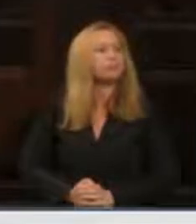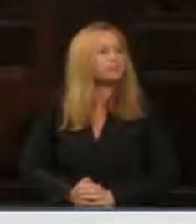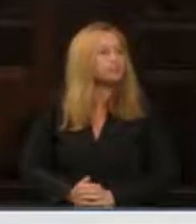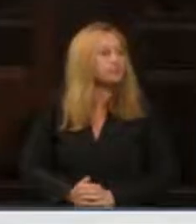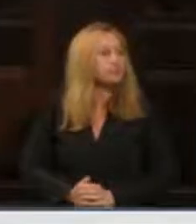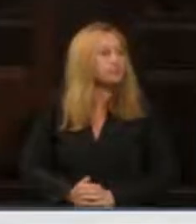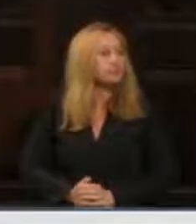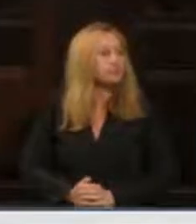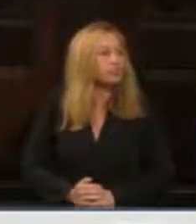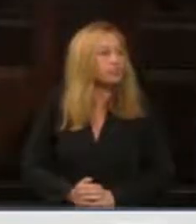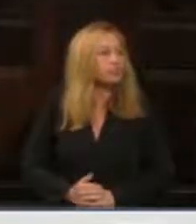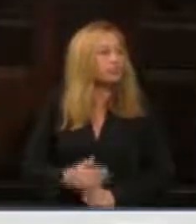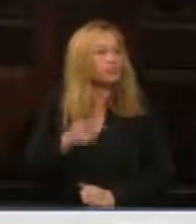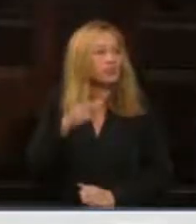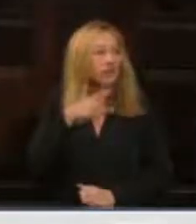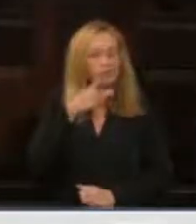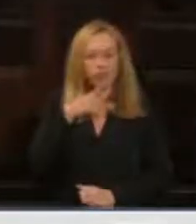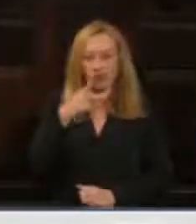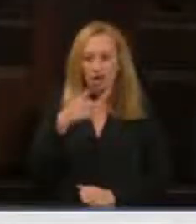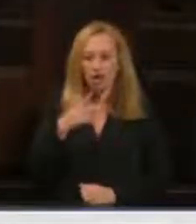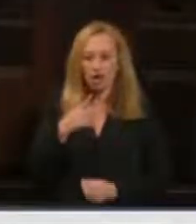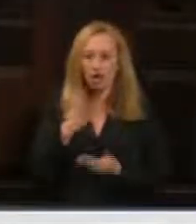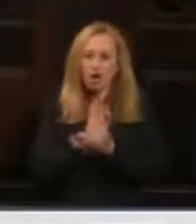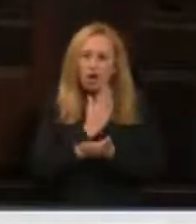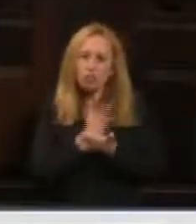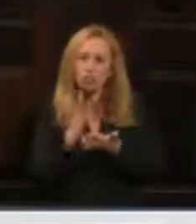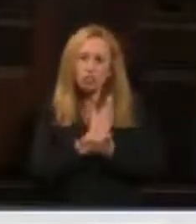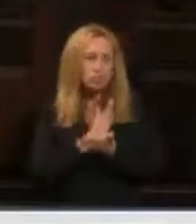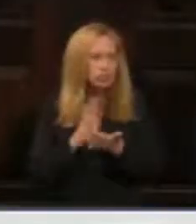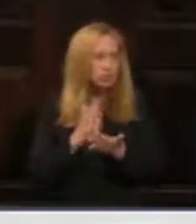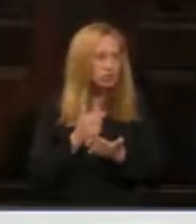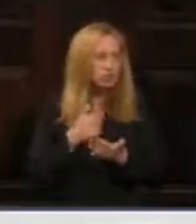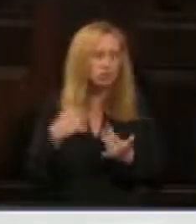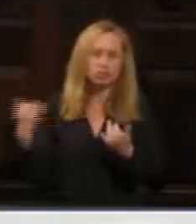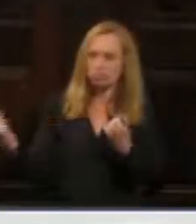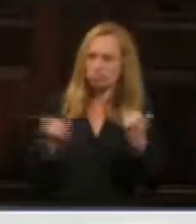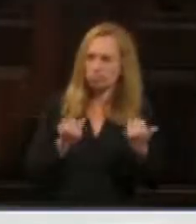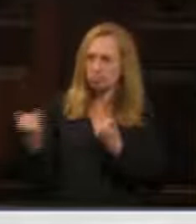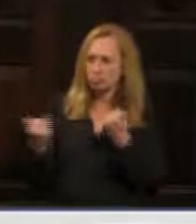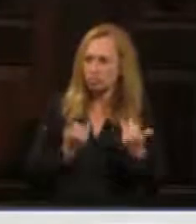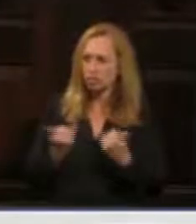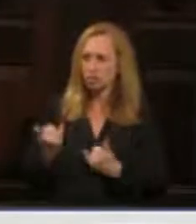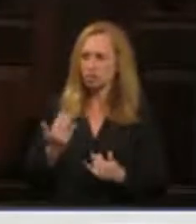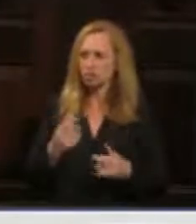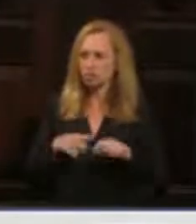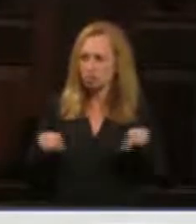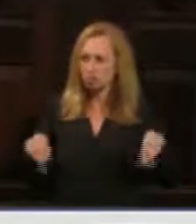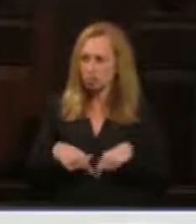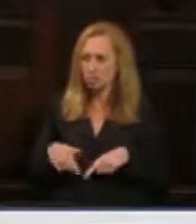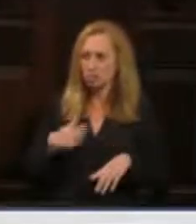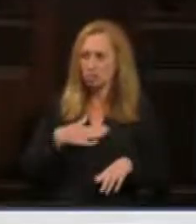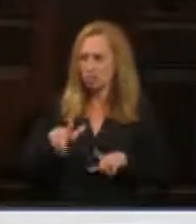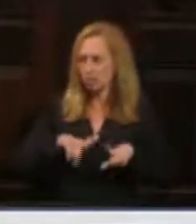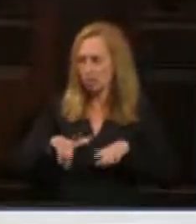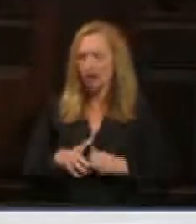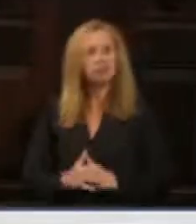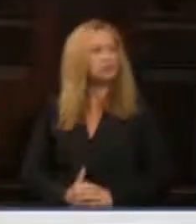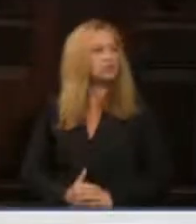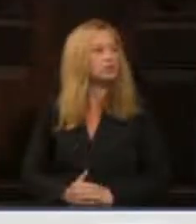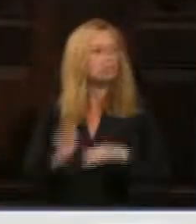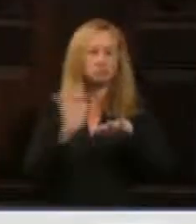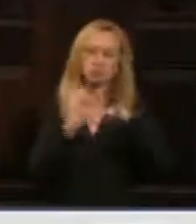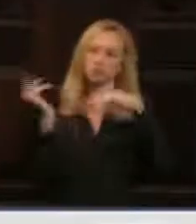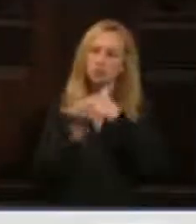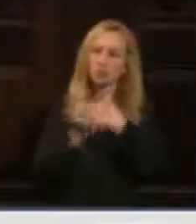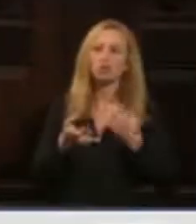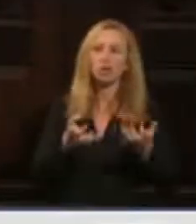para relatar as denúncias que eu tenho recebido no meu gabinete, nas minhas redes sociais. Eu queria